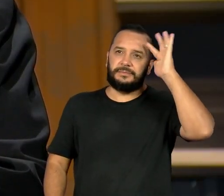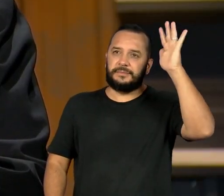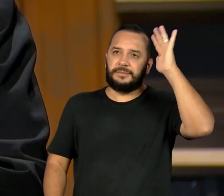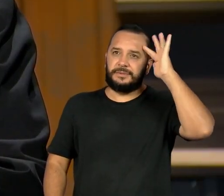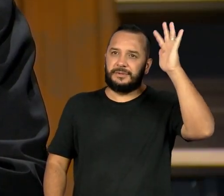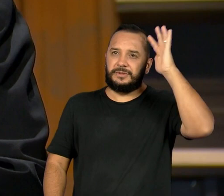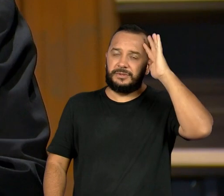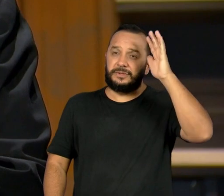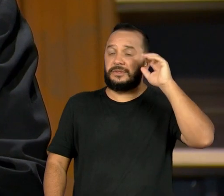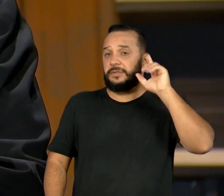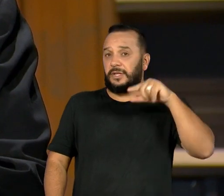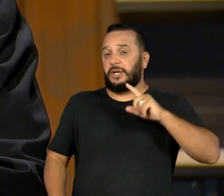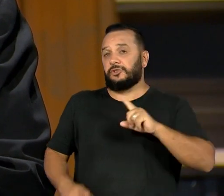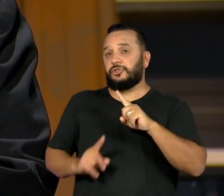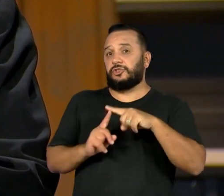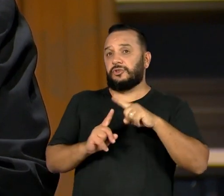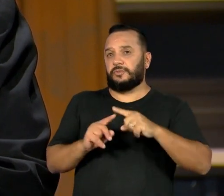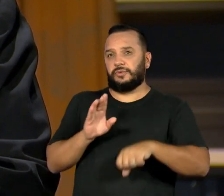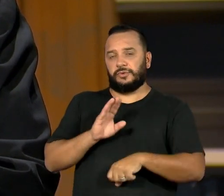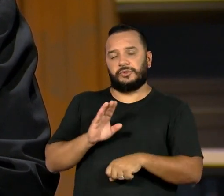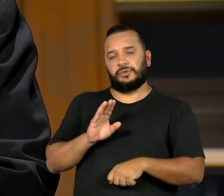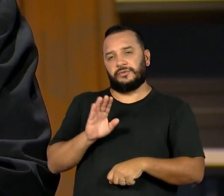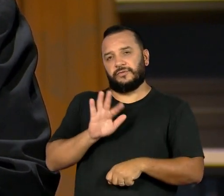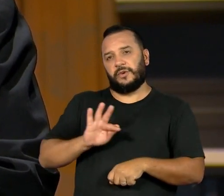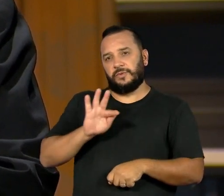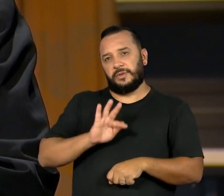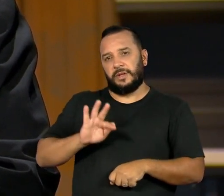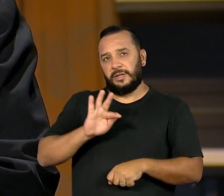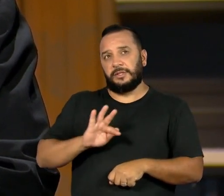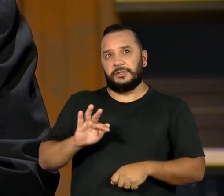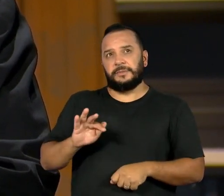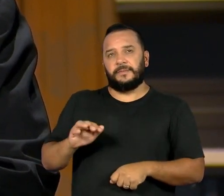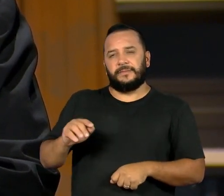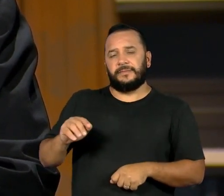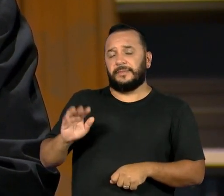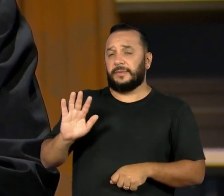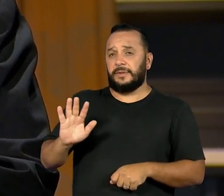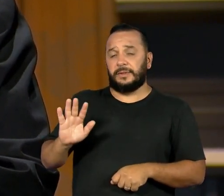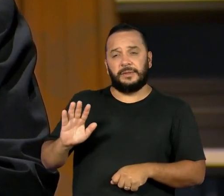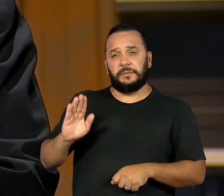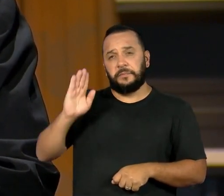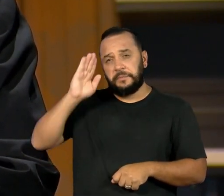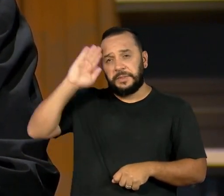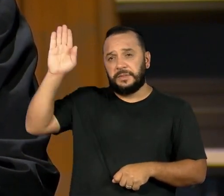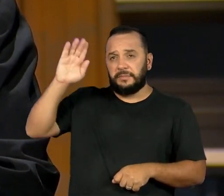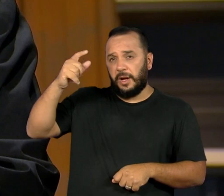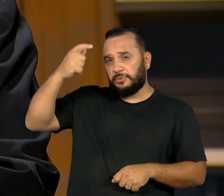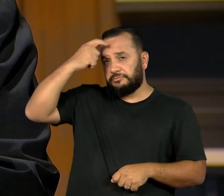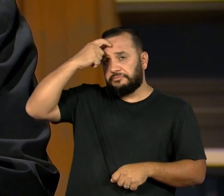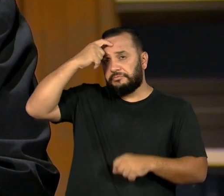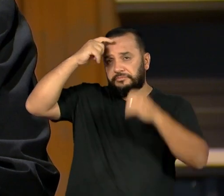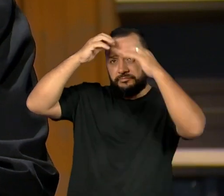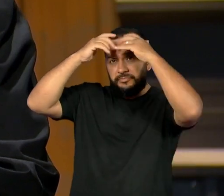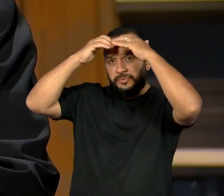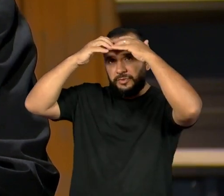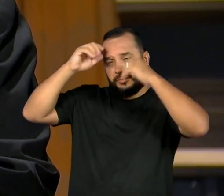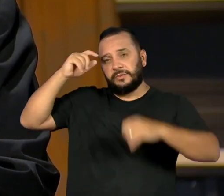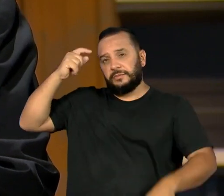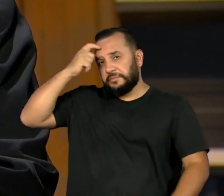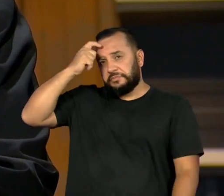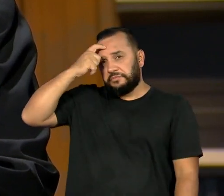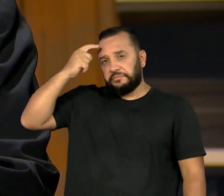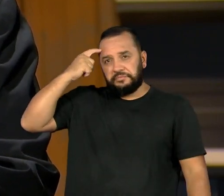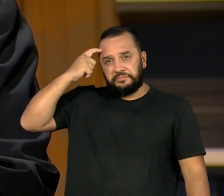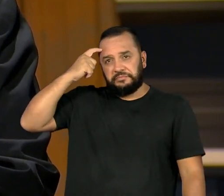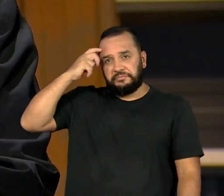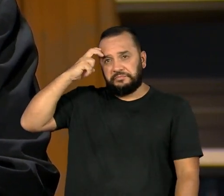tipo de curso onde a questão intelectual fosse assim, o fator decisivo.